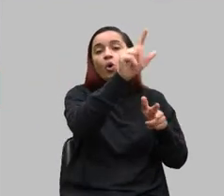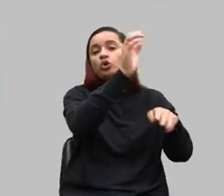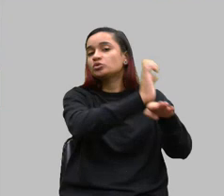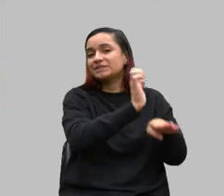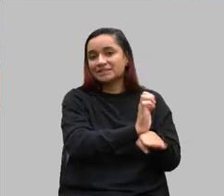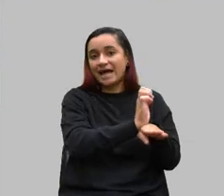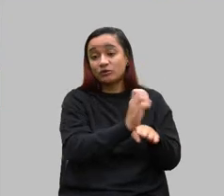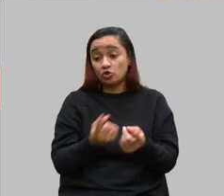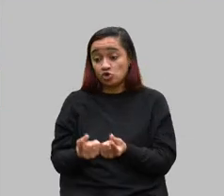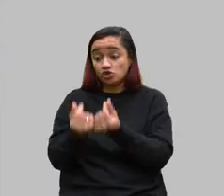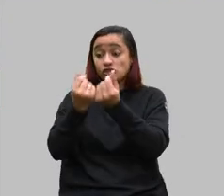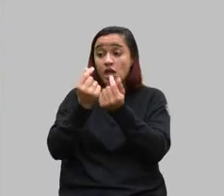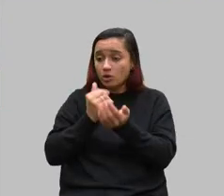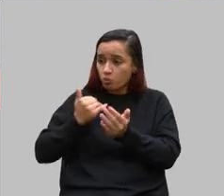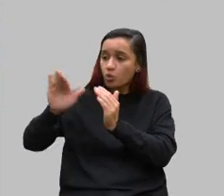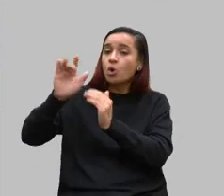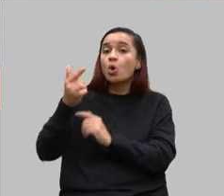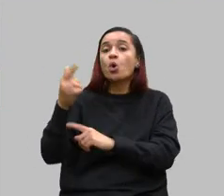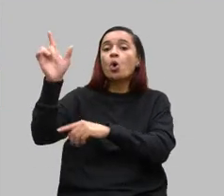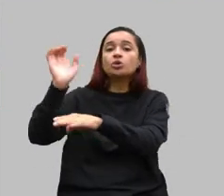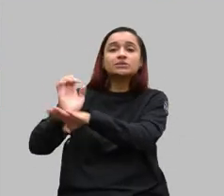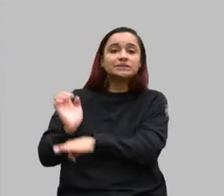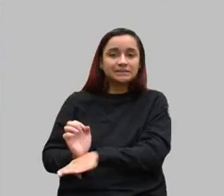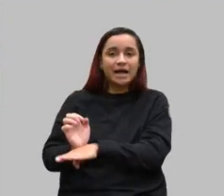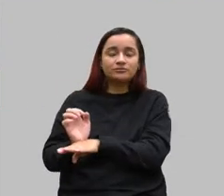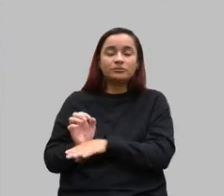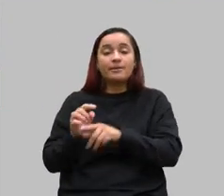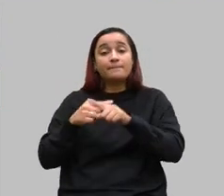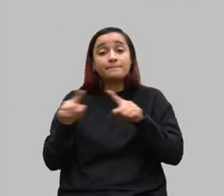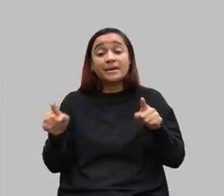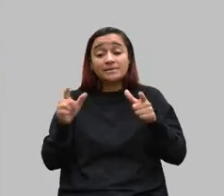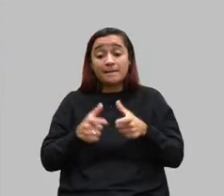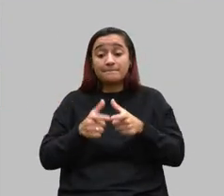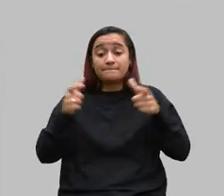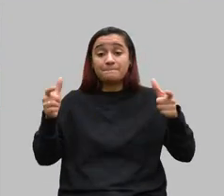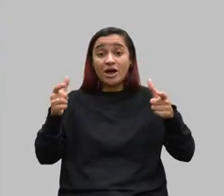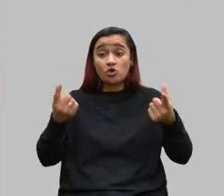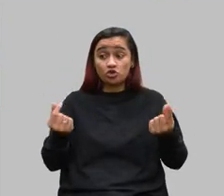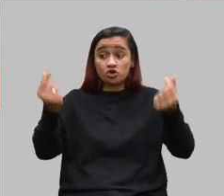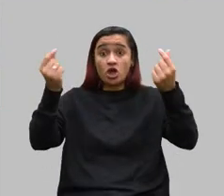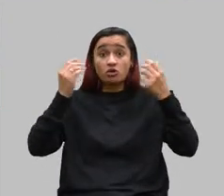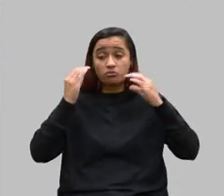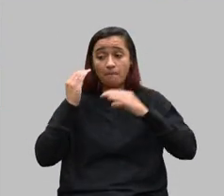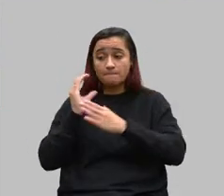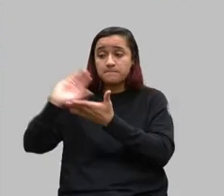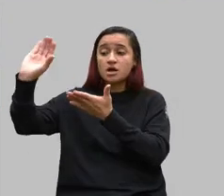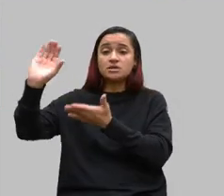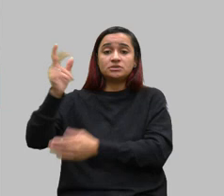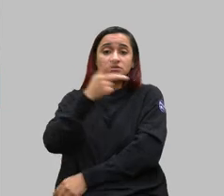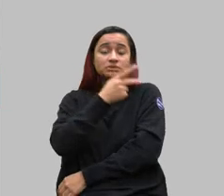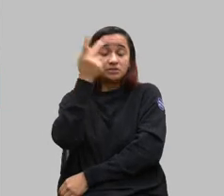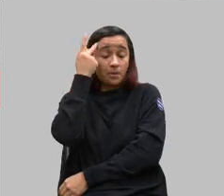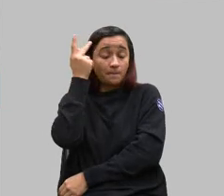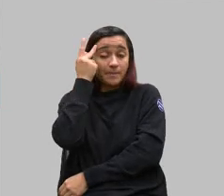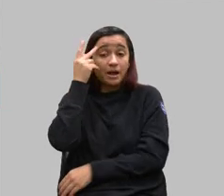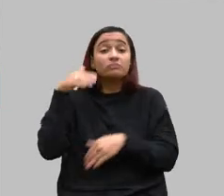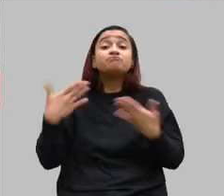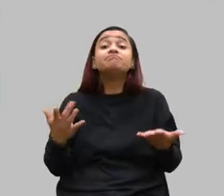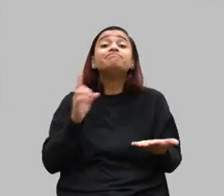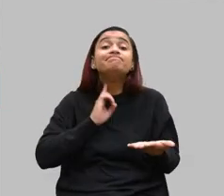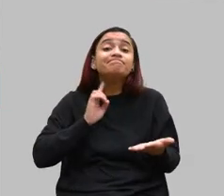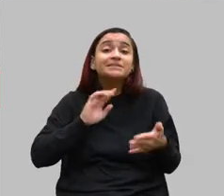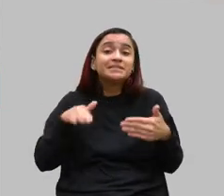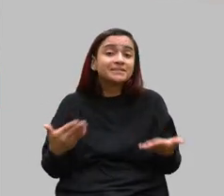indo para outros estados a maior parte do dinheiro foi para São Paulo e Minas então fica aí